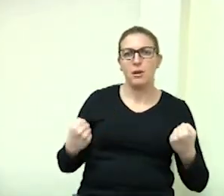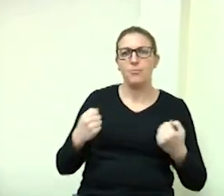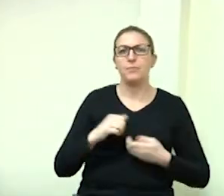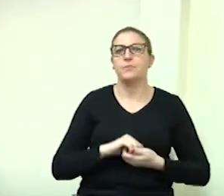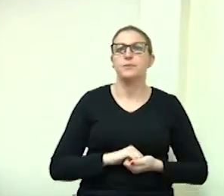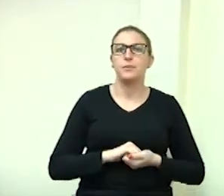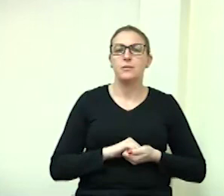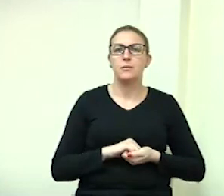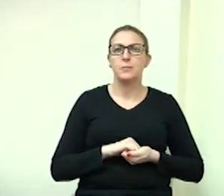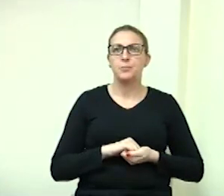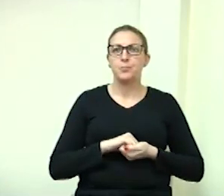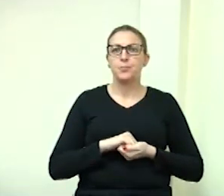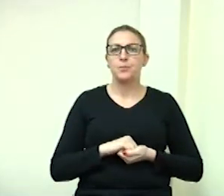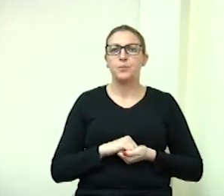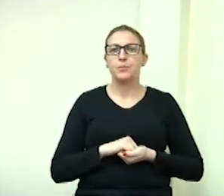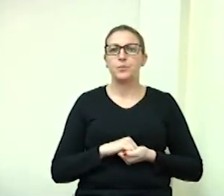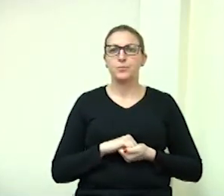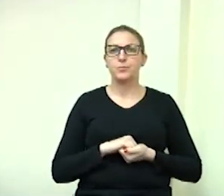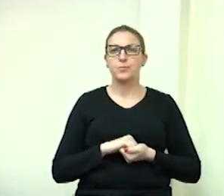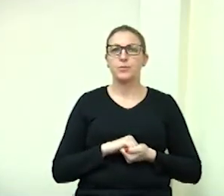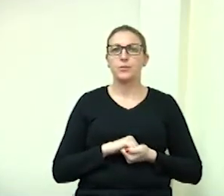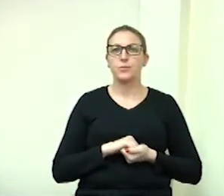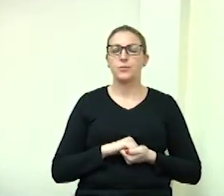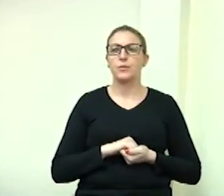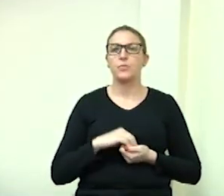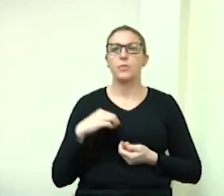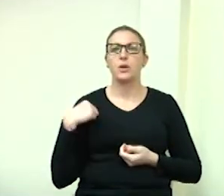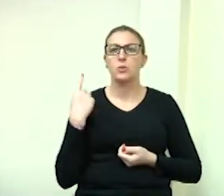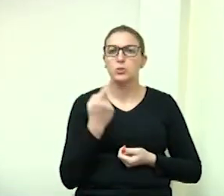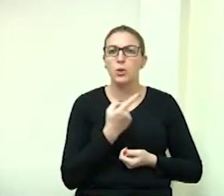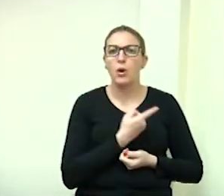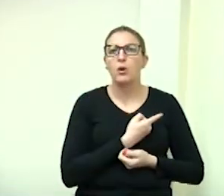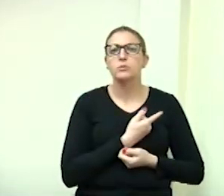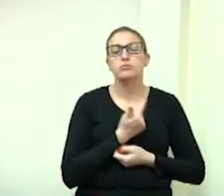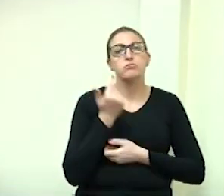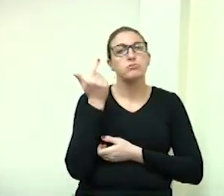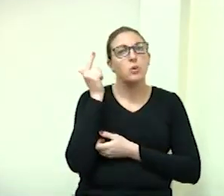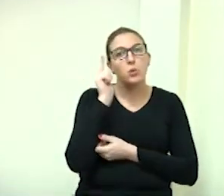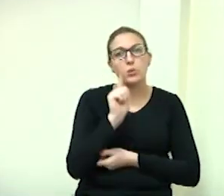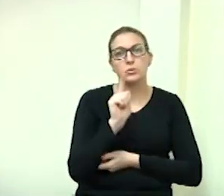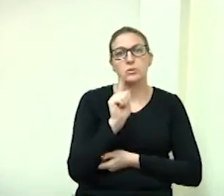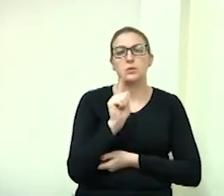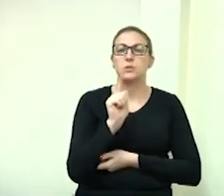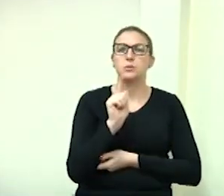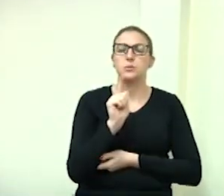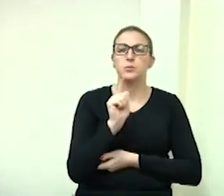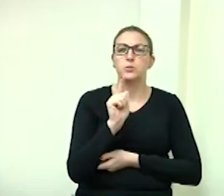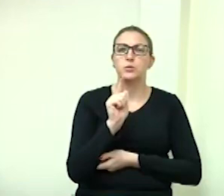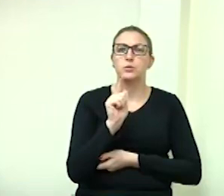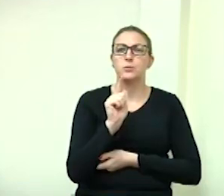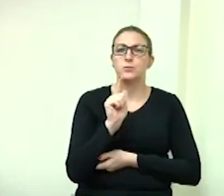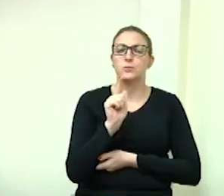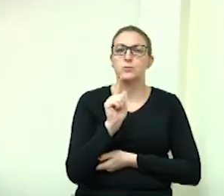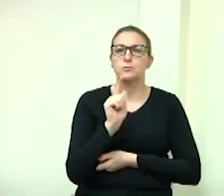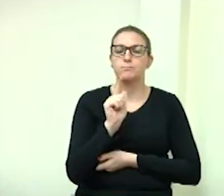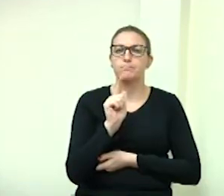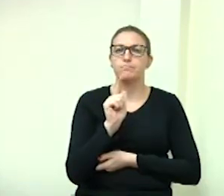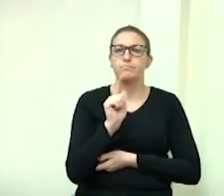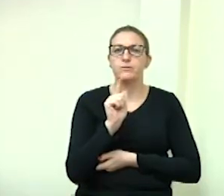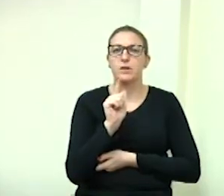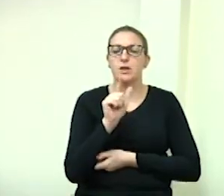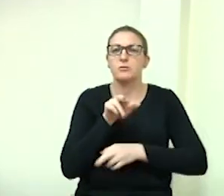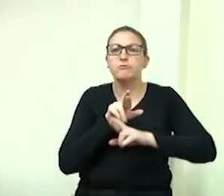a gente não consegue desassociar vida